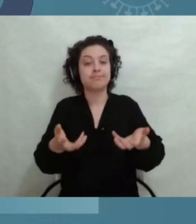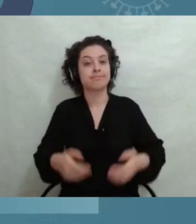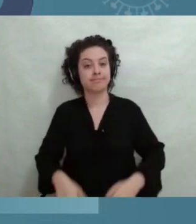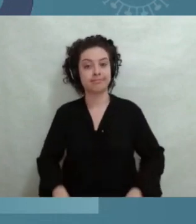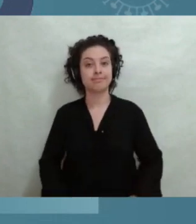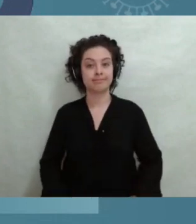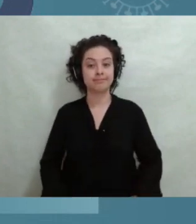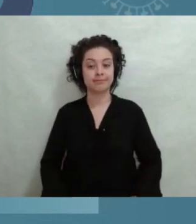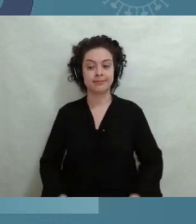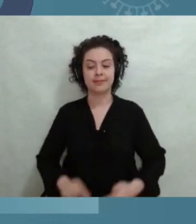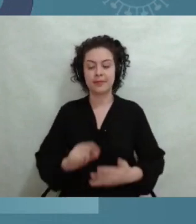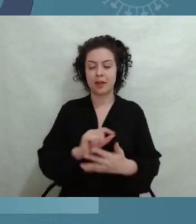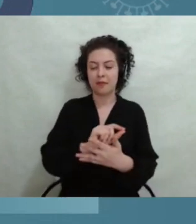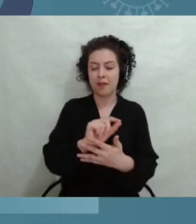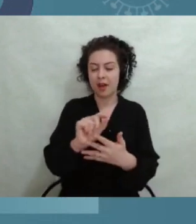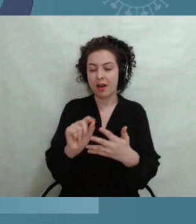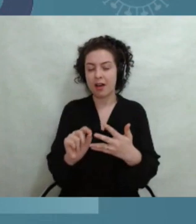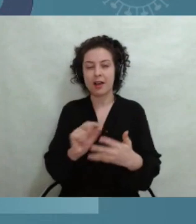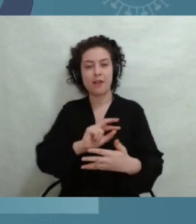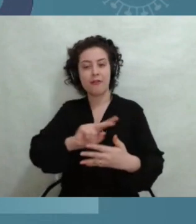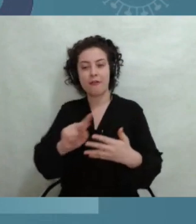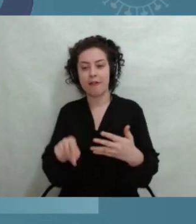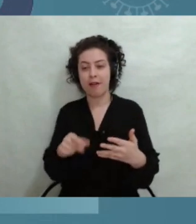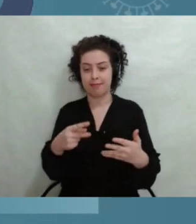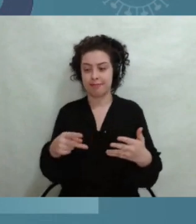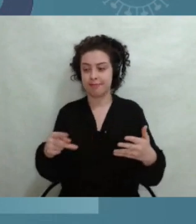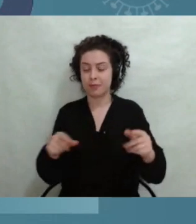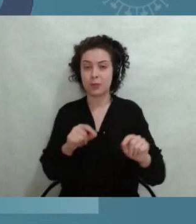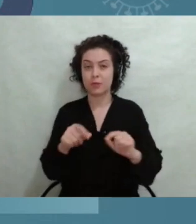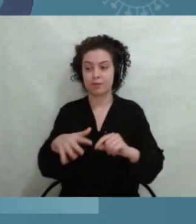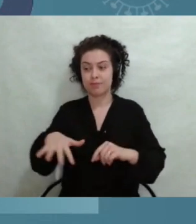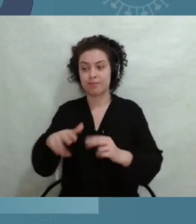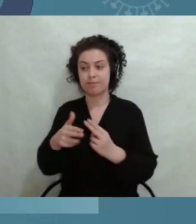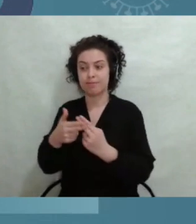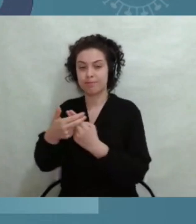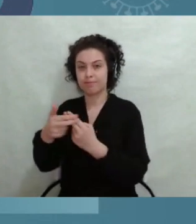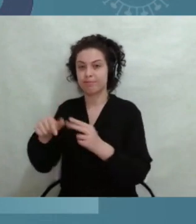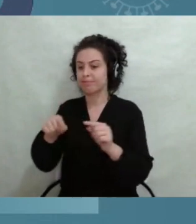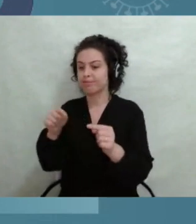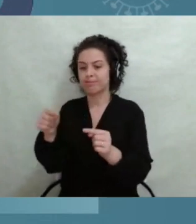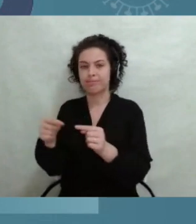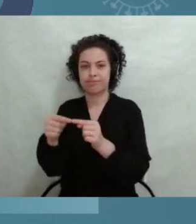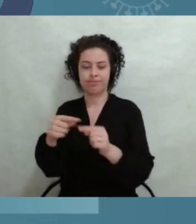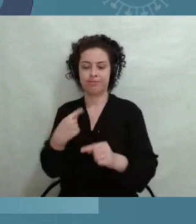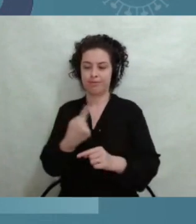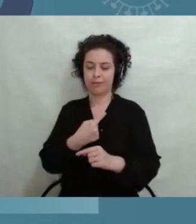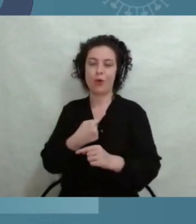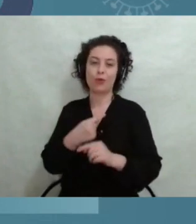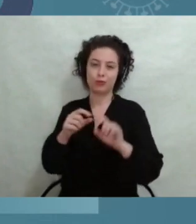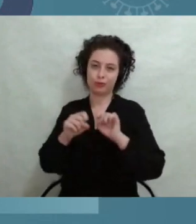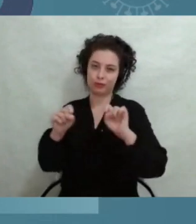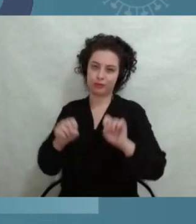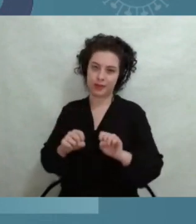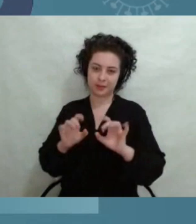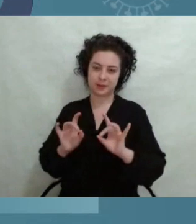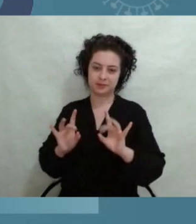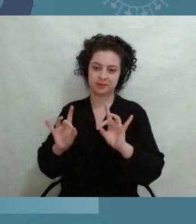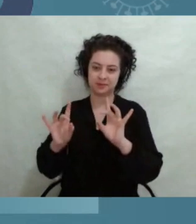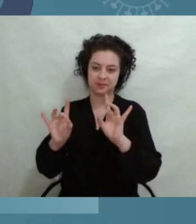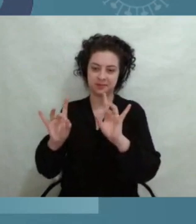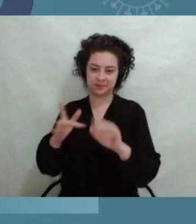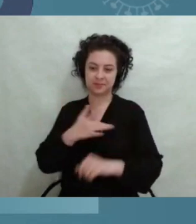delas estão no arcabouço do Sistema Único de Saúde, o nosso sistema de saúde,